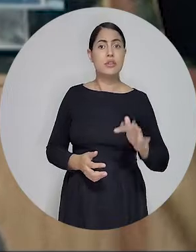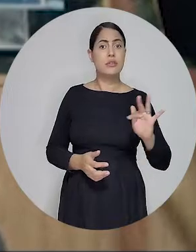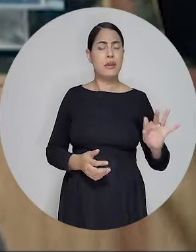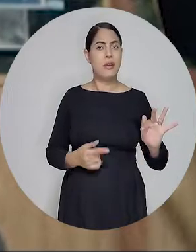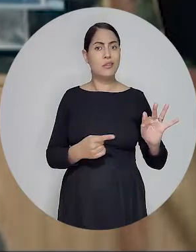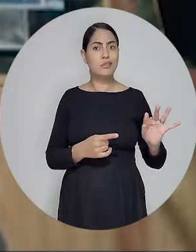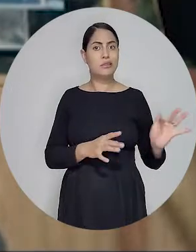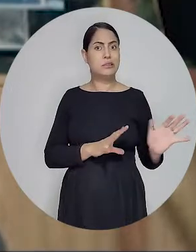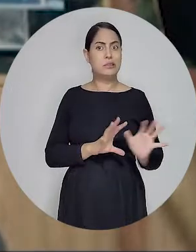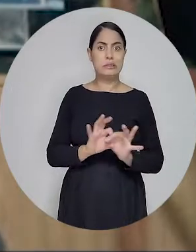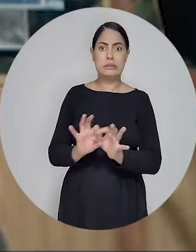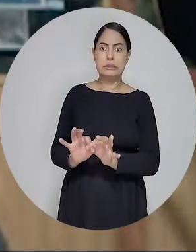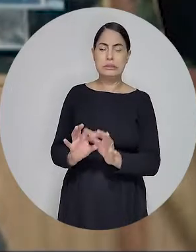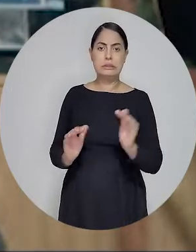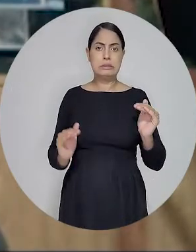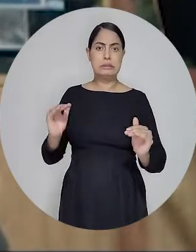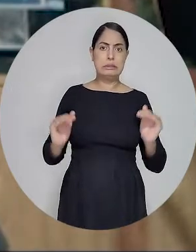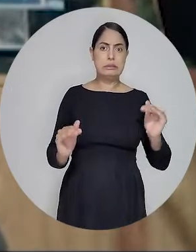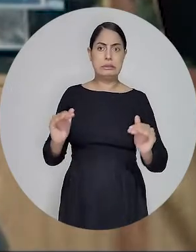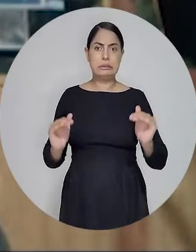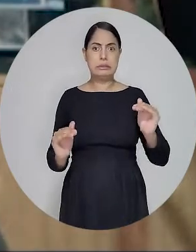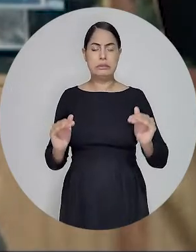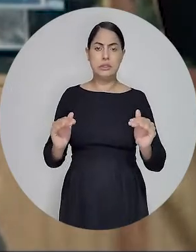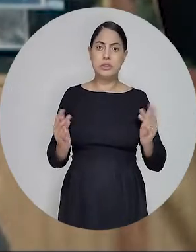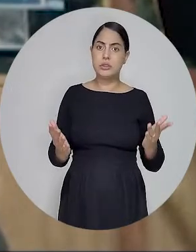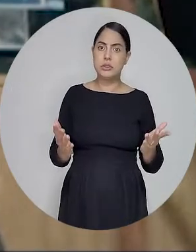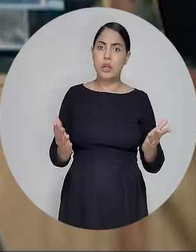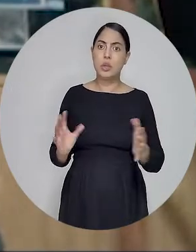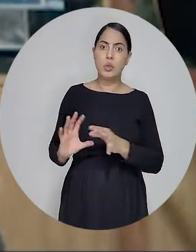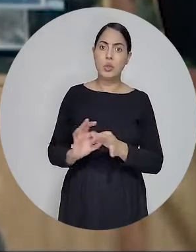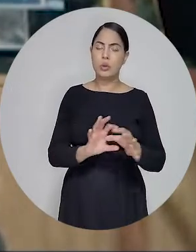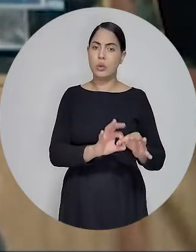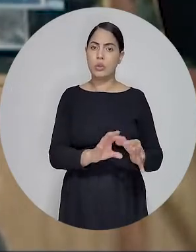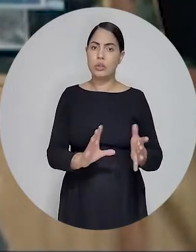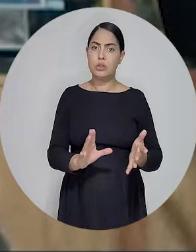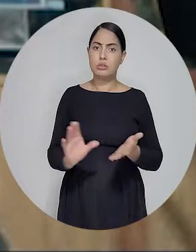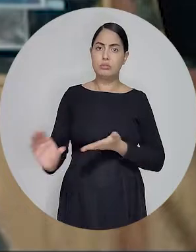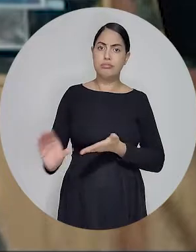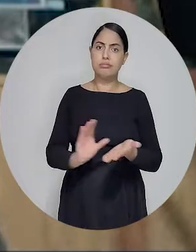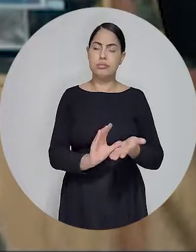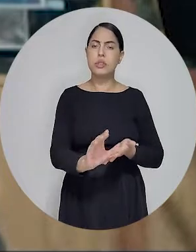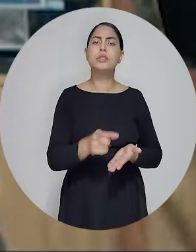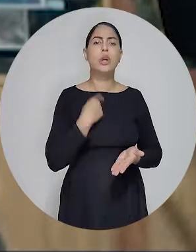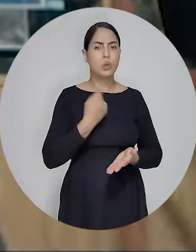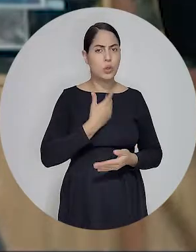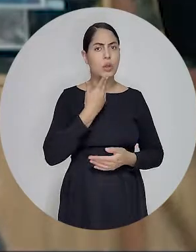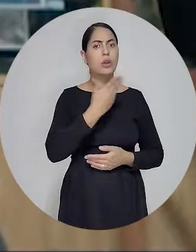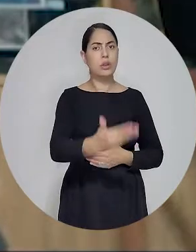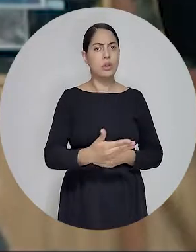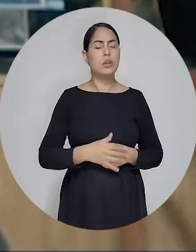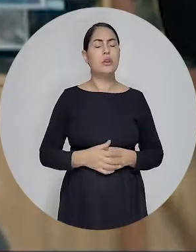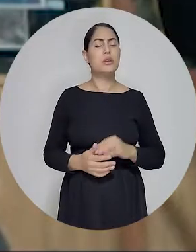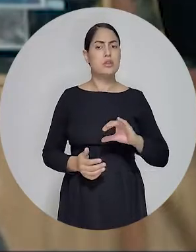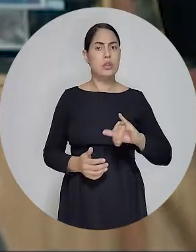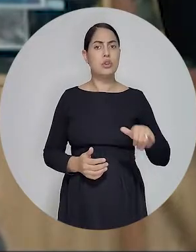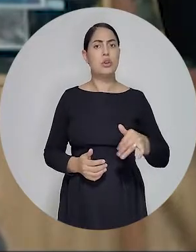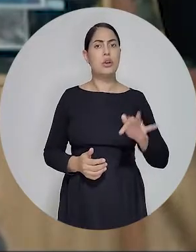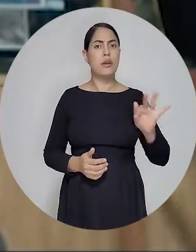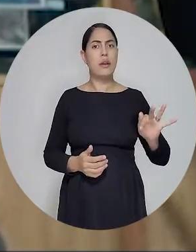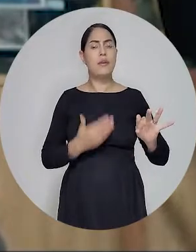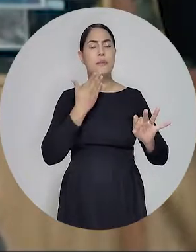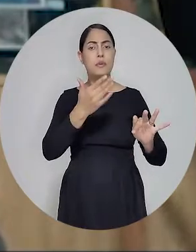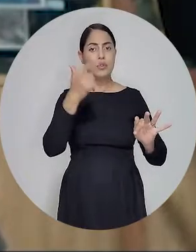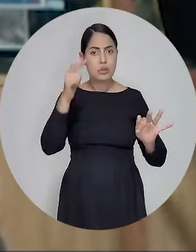vem tendo com relação a equiparando os honorários contratuais a uma cessão de crédito. Então, por isso, oficiamos o